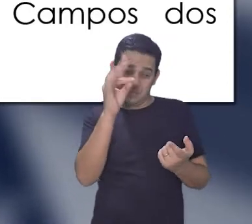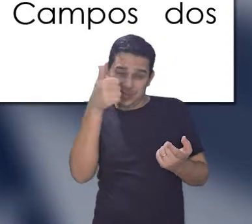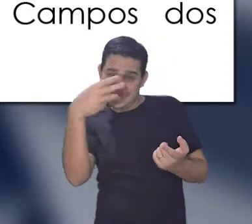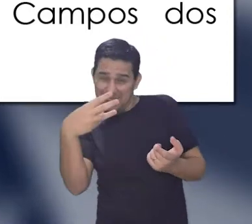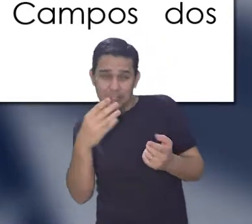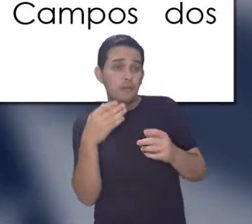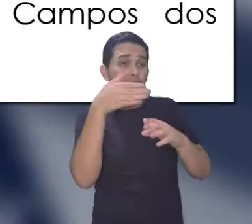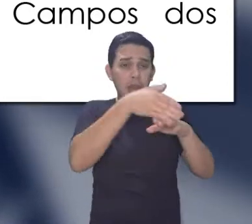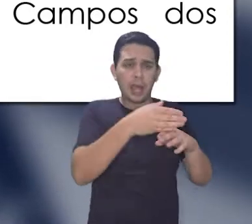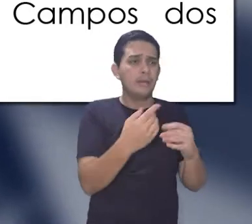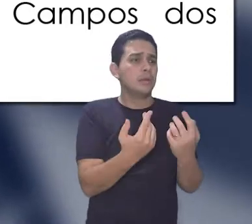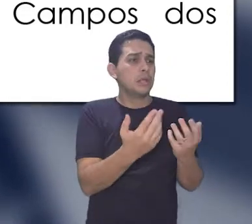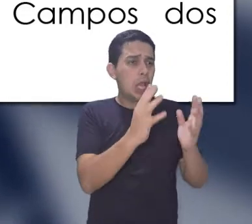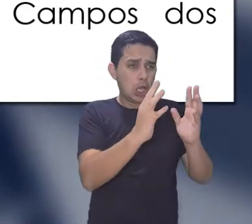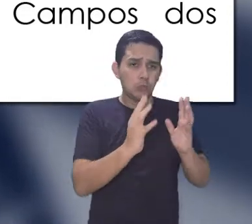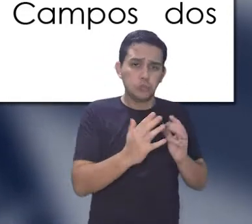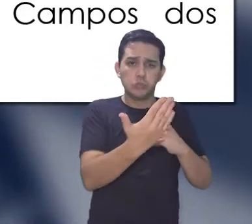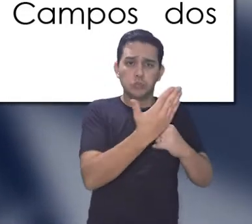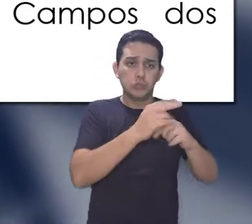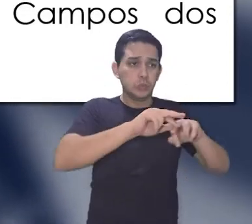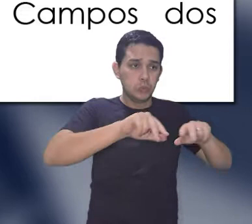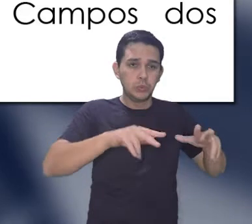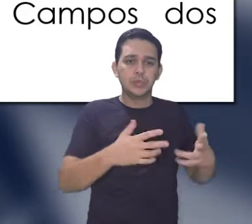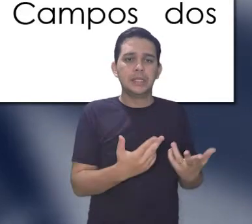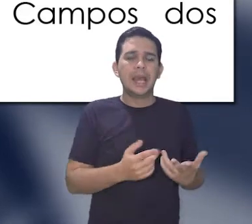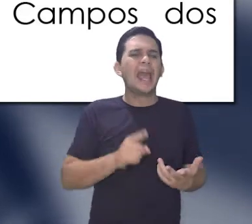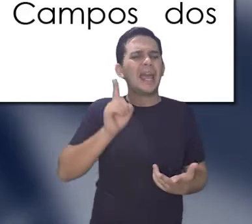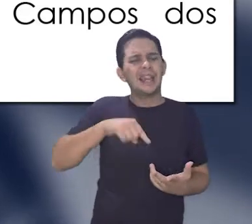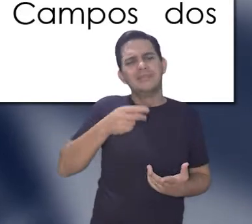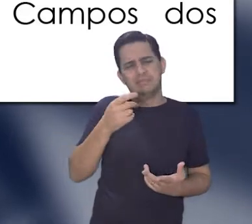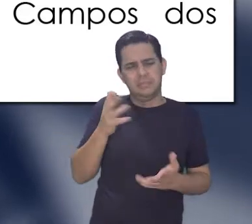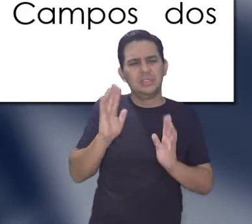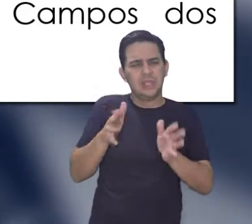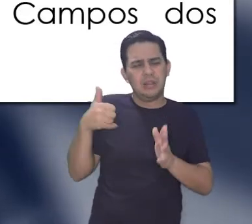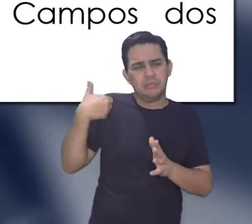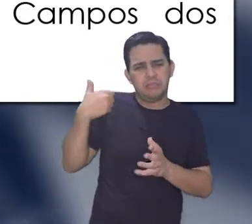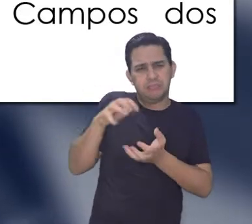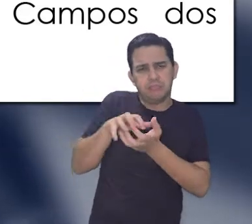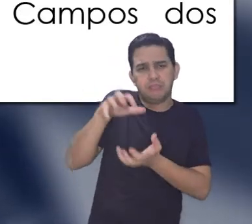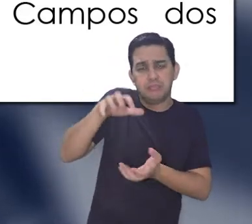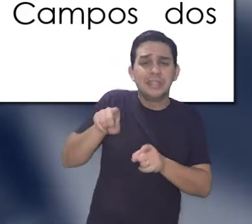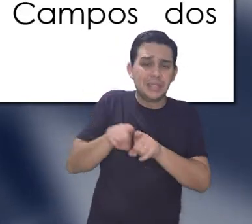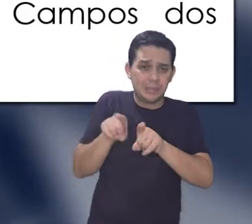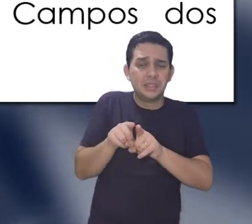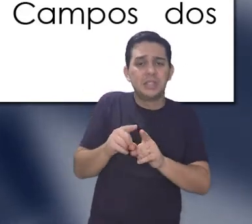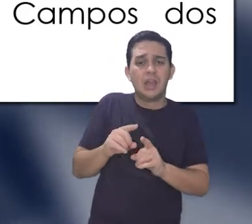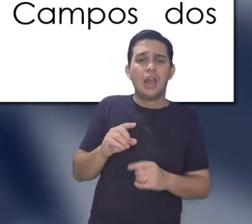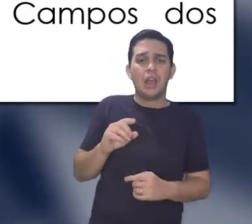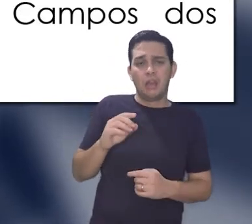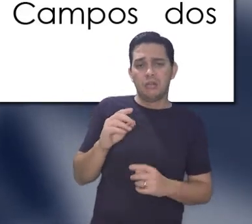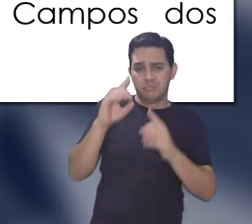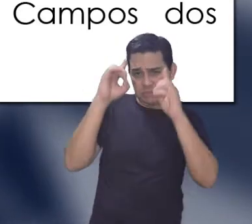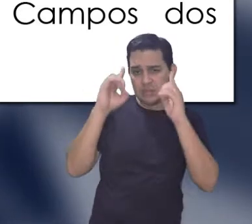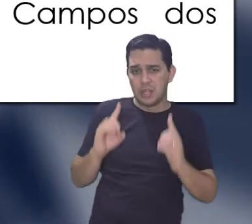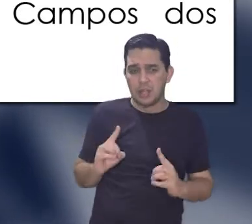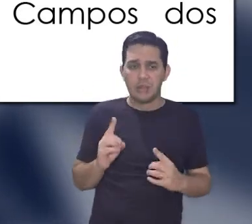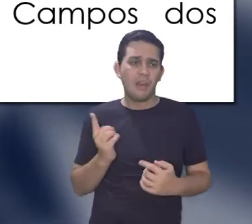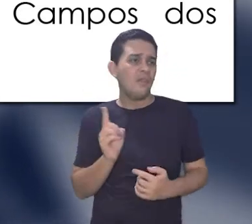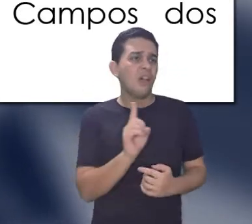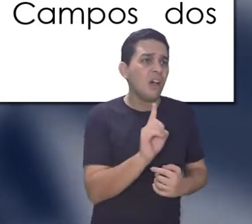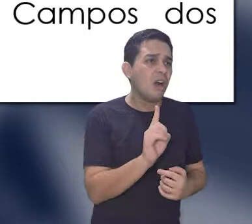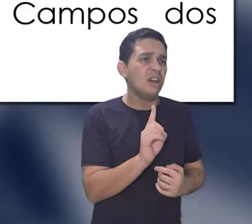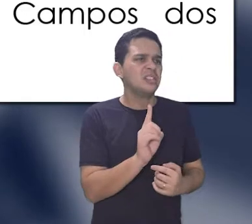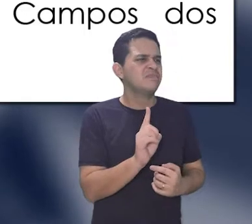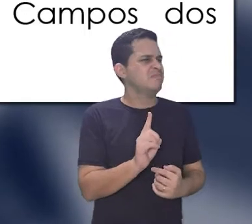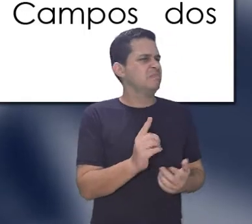Essa pessoa ela ostentava a condição de pessoa idosa e pessoa com deficiência e, na ocasião, reclamou que